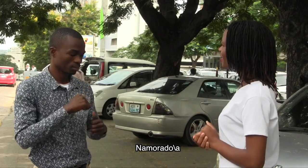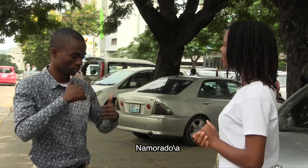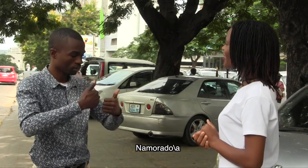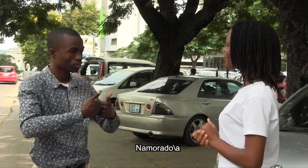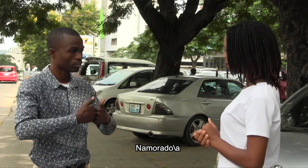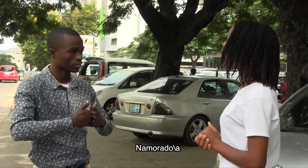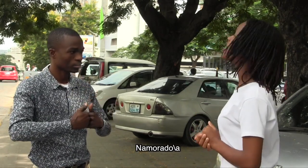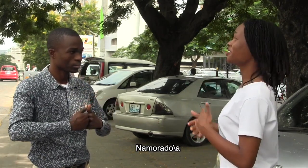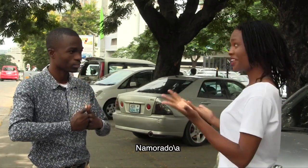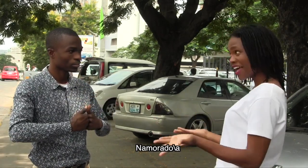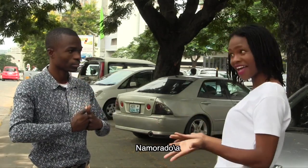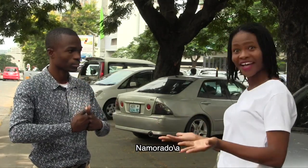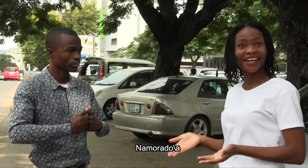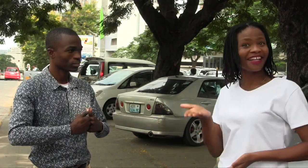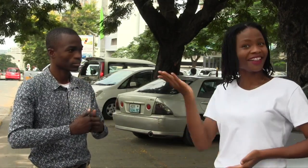Namorado.